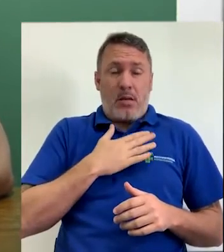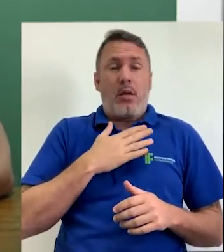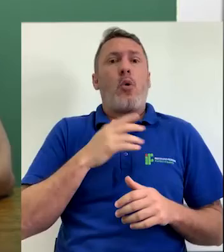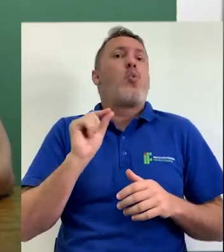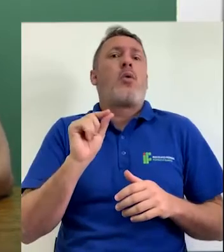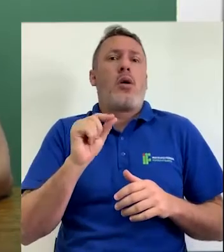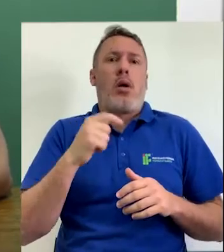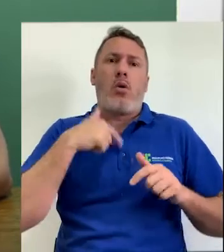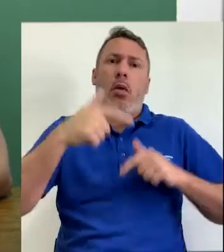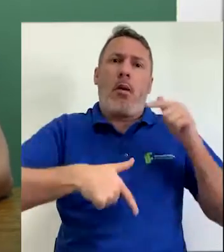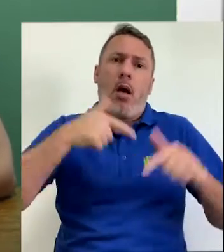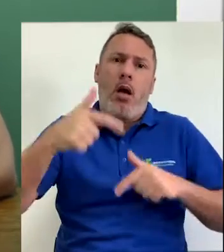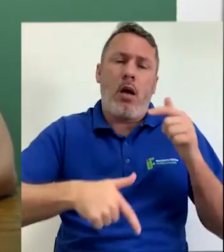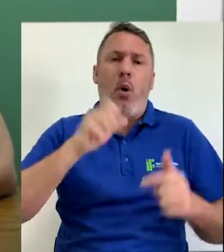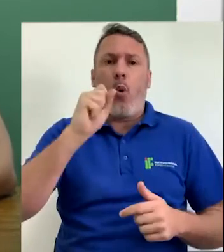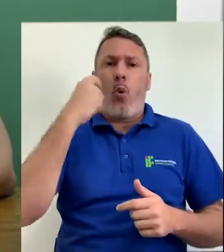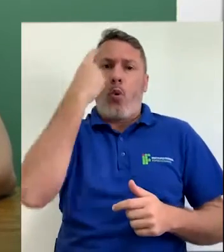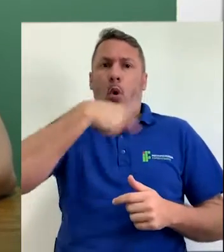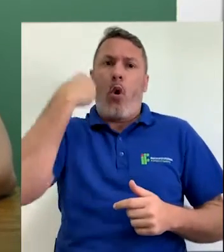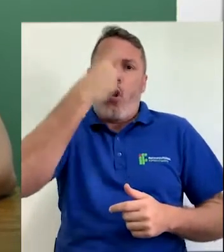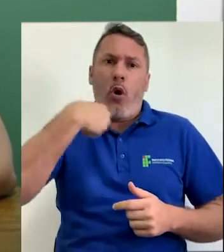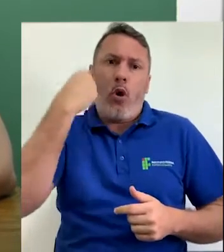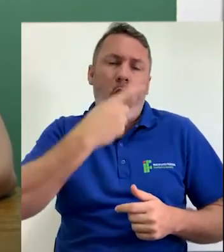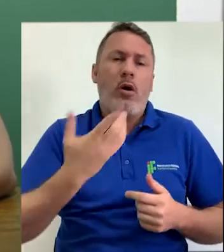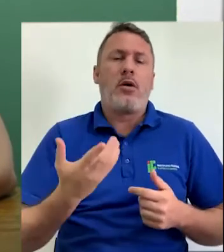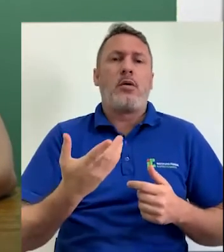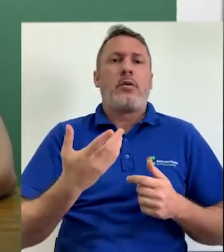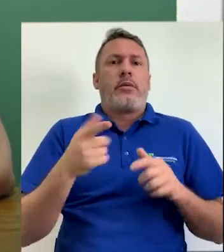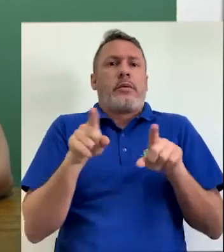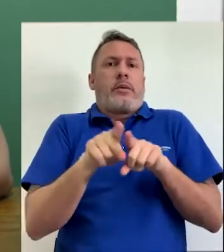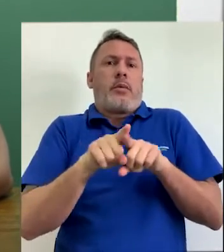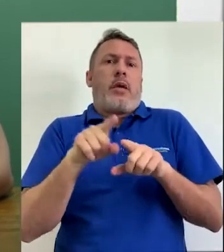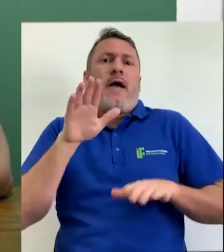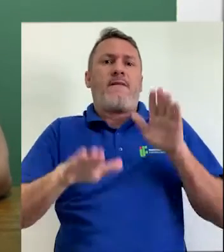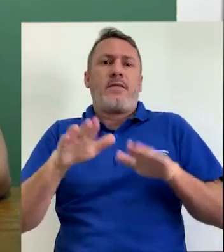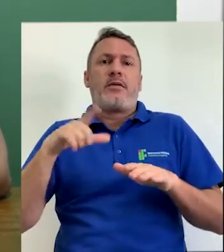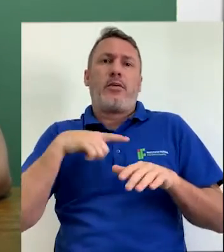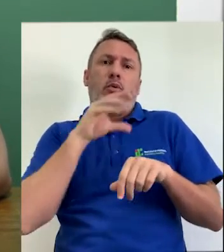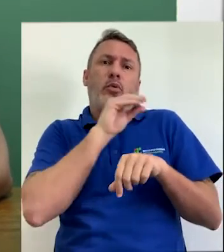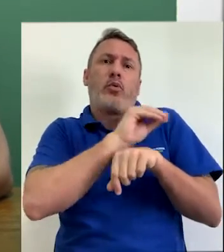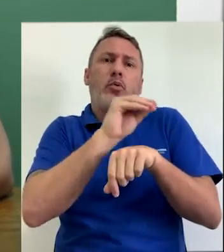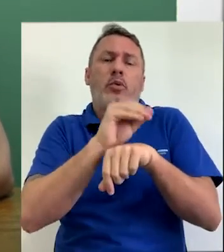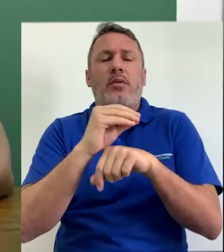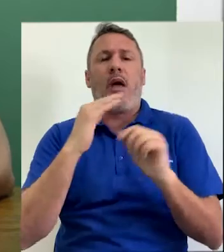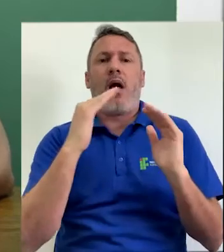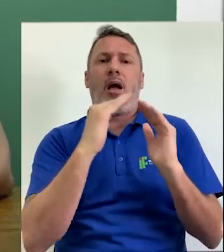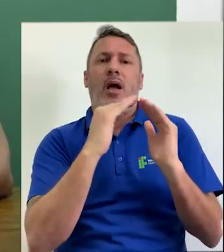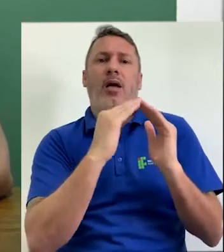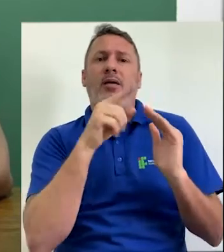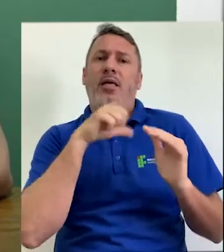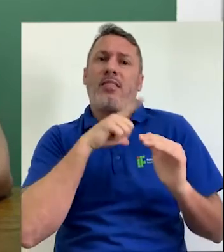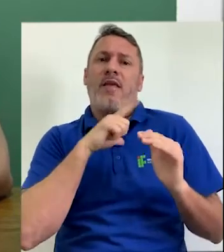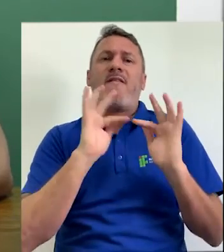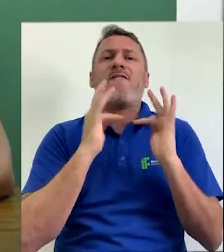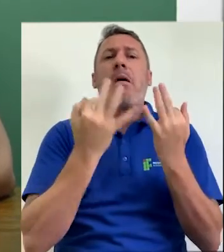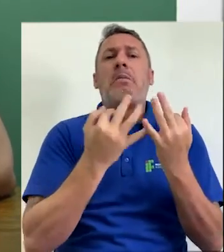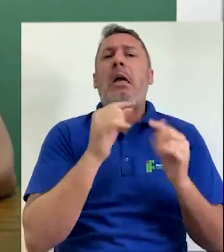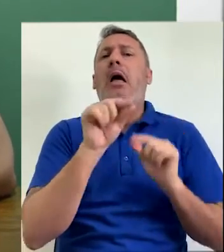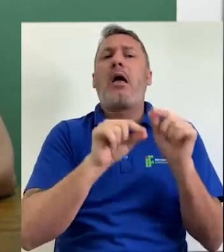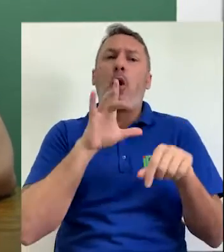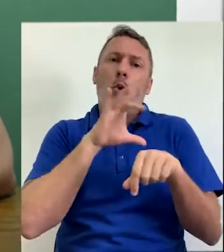que eu trabalho 8 horas por dia, é uma fase que eu estou cuidando de um familiar que se encontra doente em